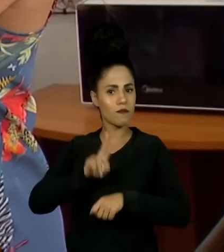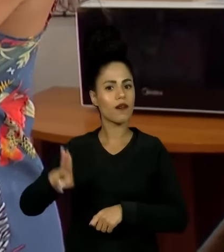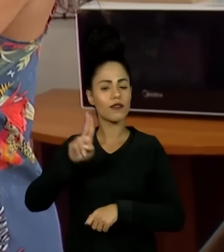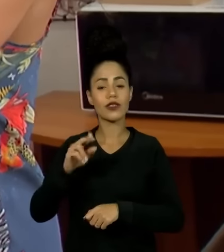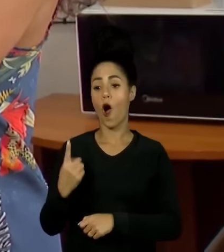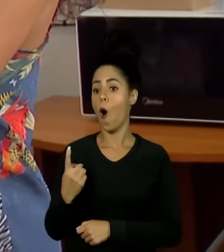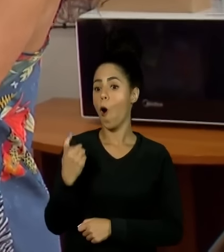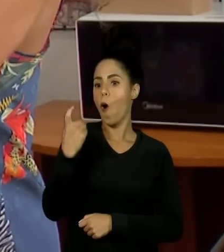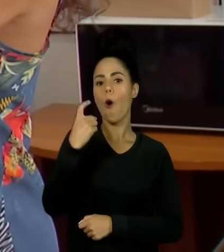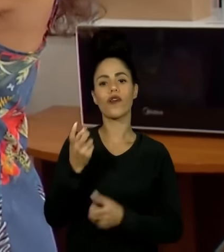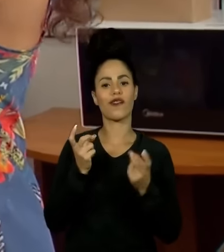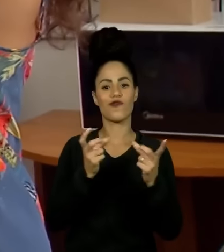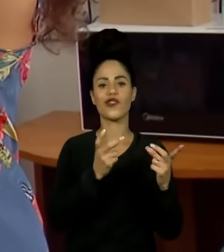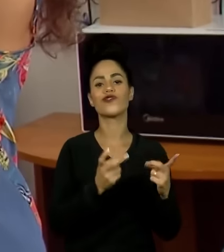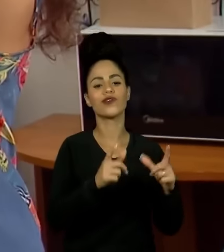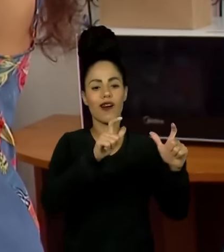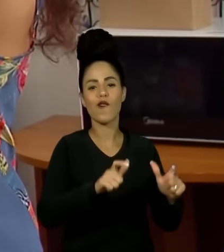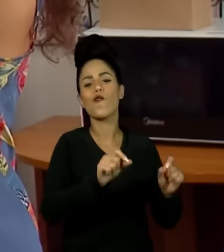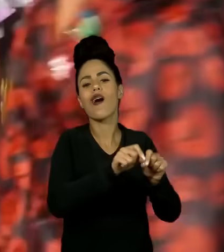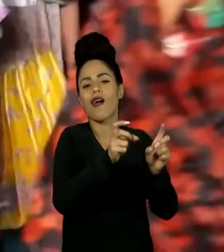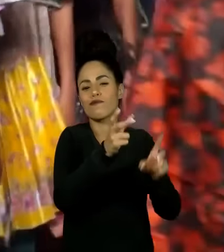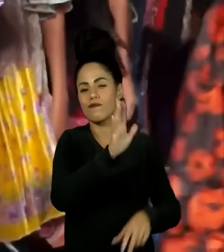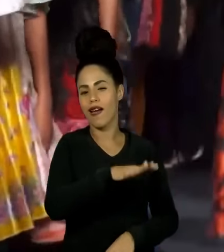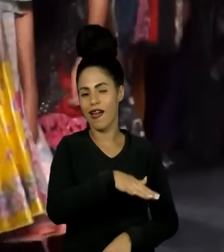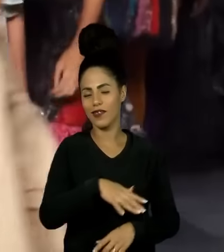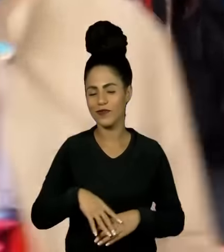únicas vendidas em bazares.